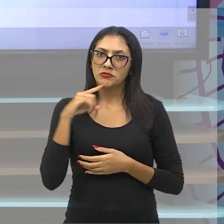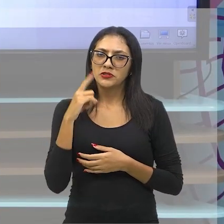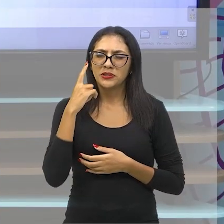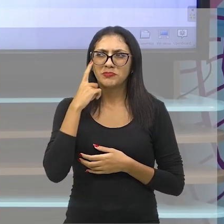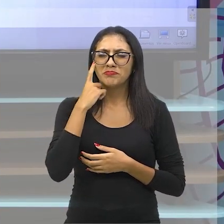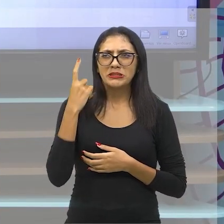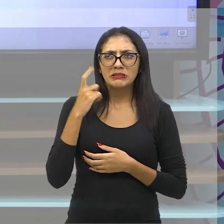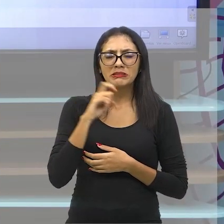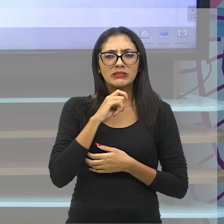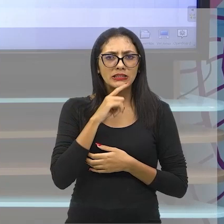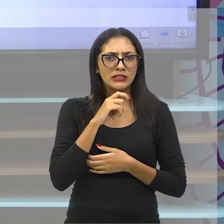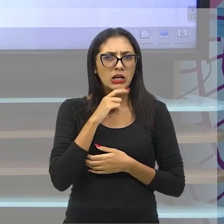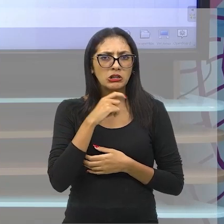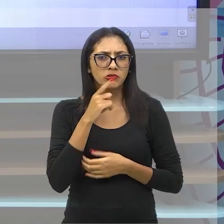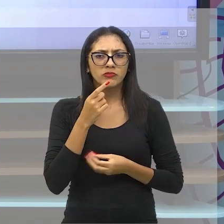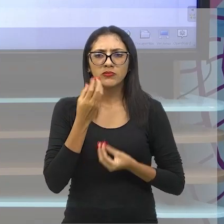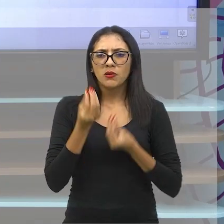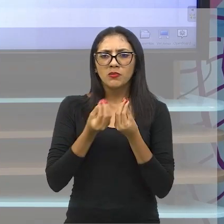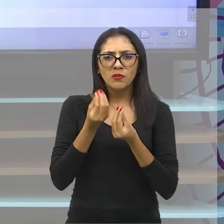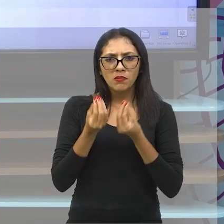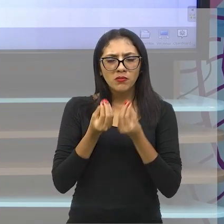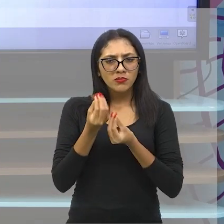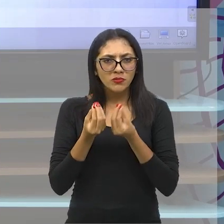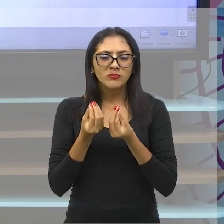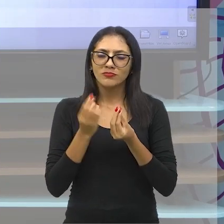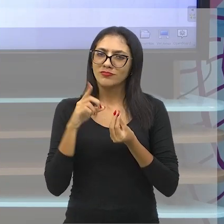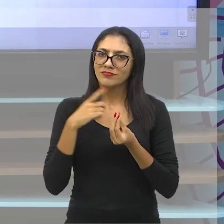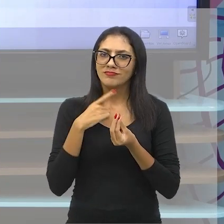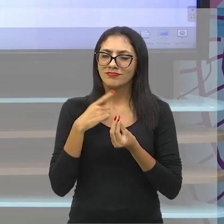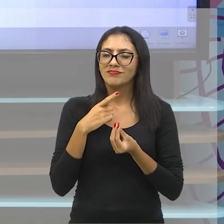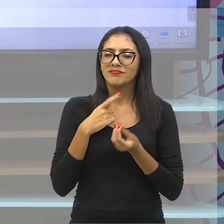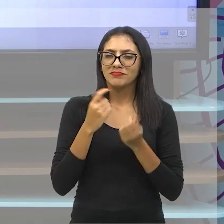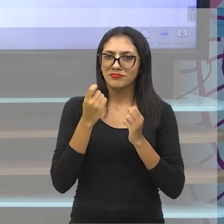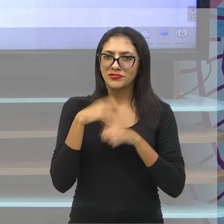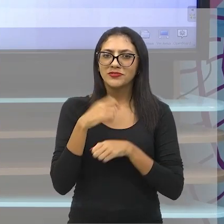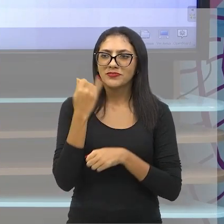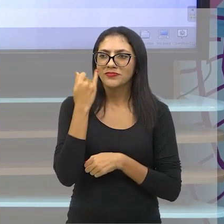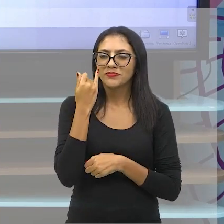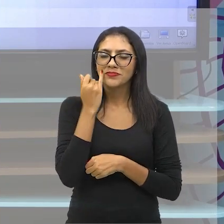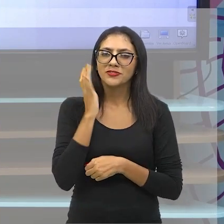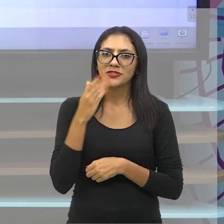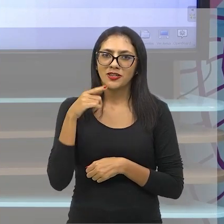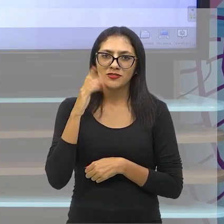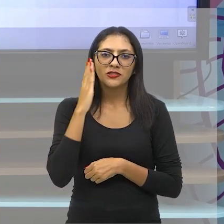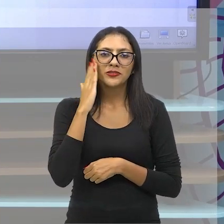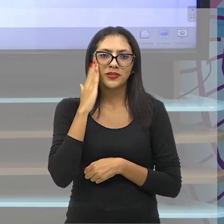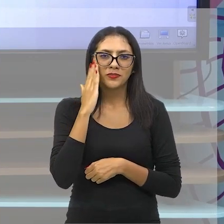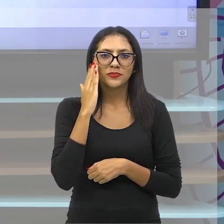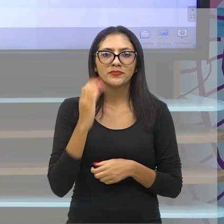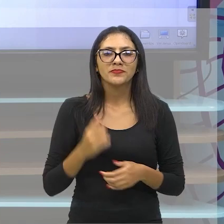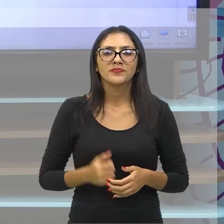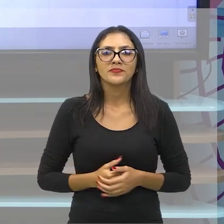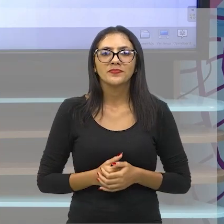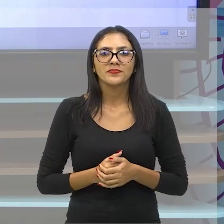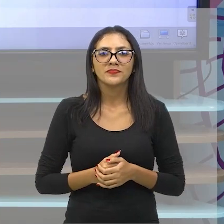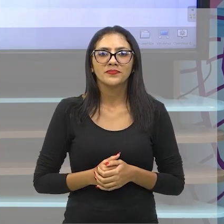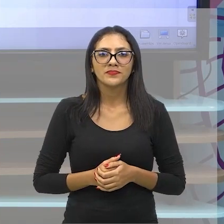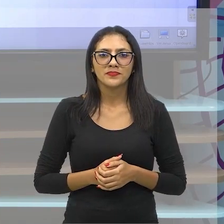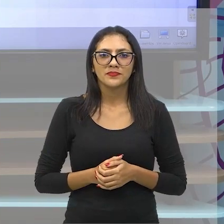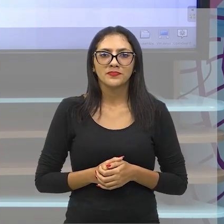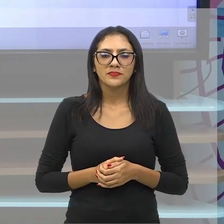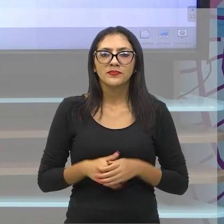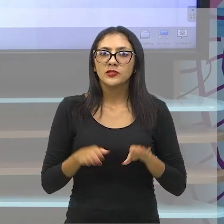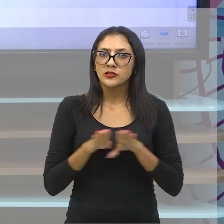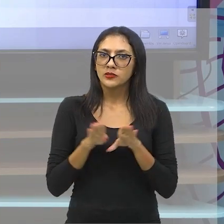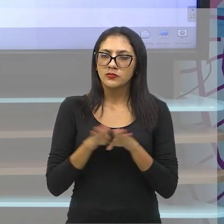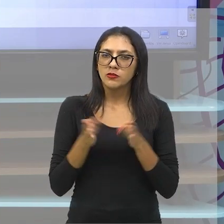teve essa curiosidade, como se formam os gêmeos, dessa forma vai acontecer, então, a formação deles, tá bom? E aí a gente está falando nessa aula,